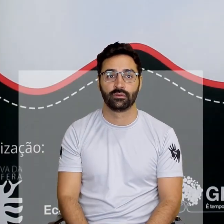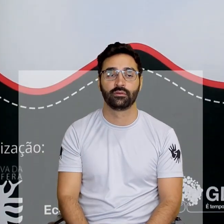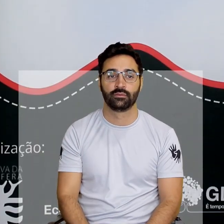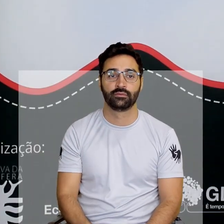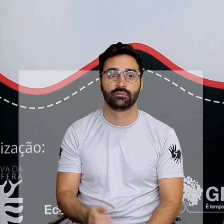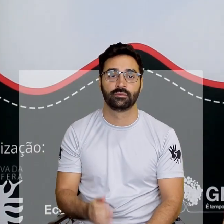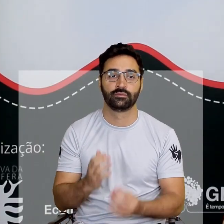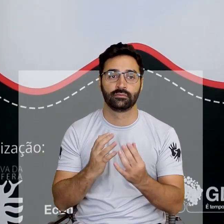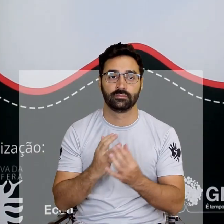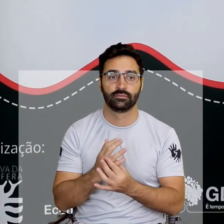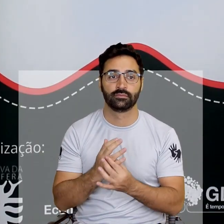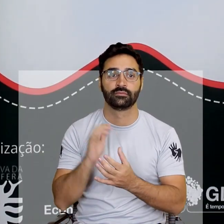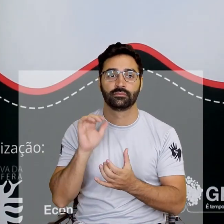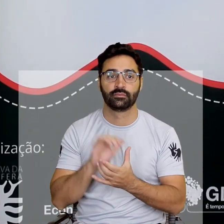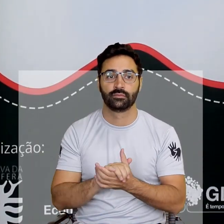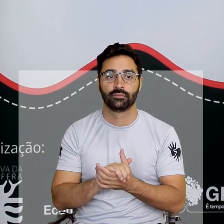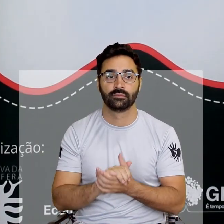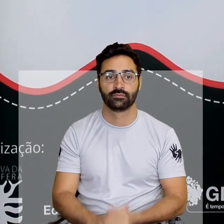Casado. Isso mesmo.